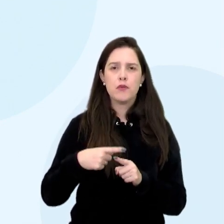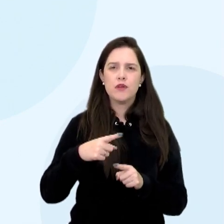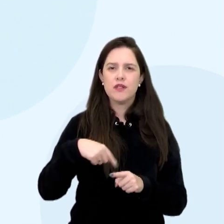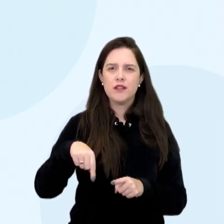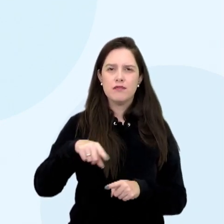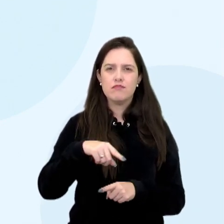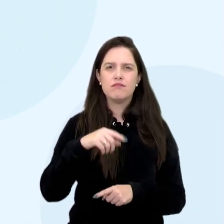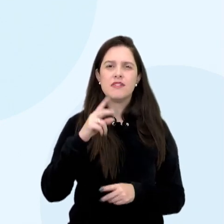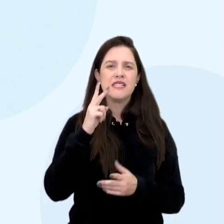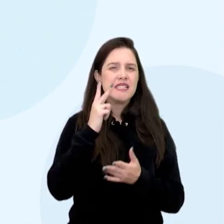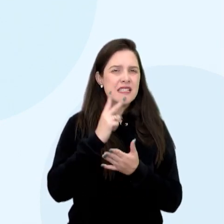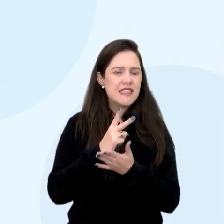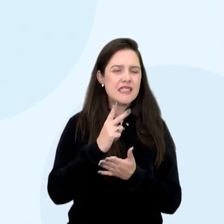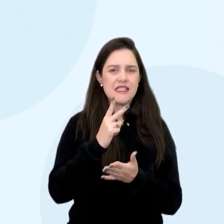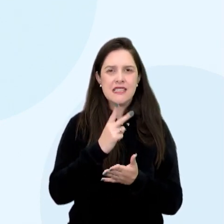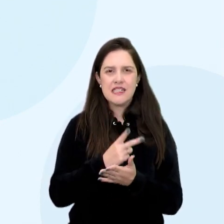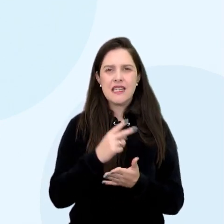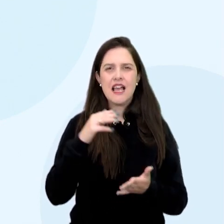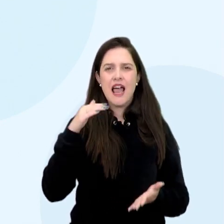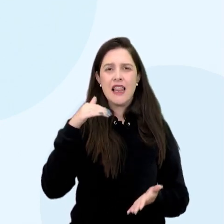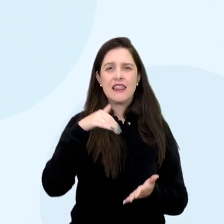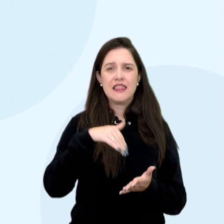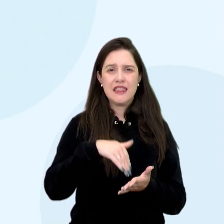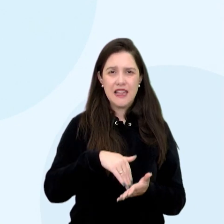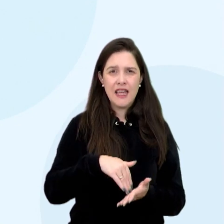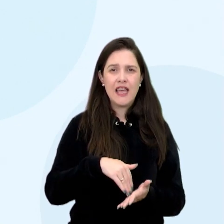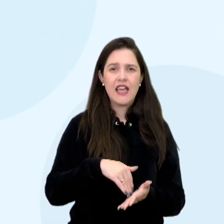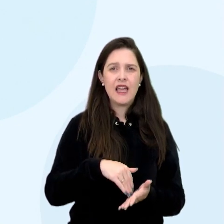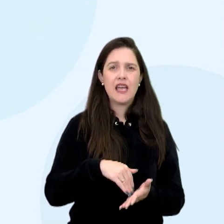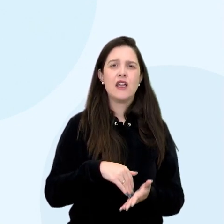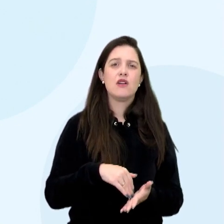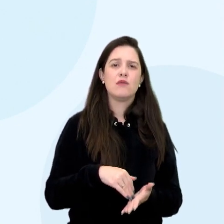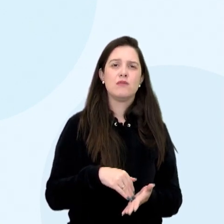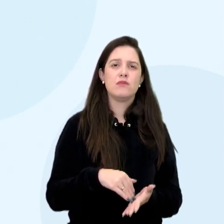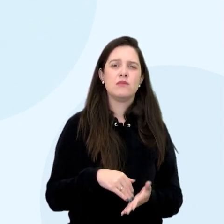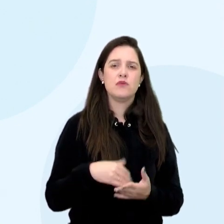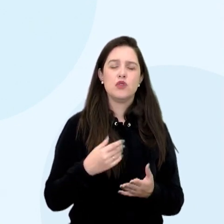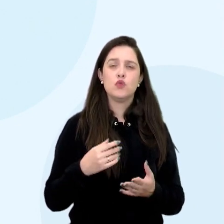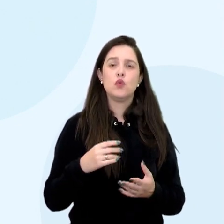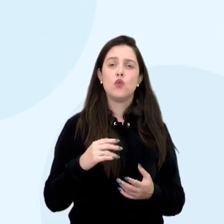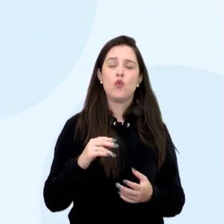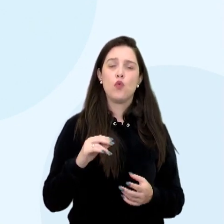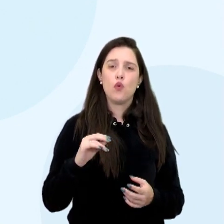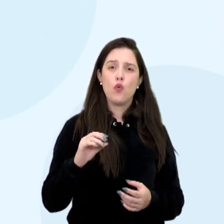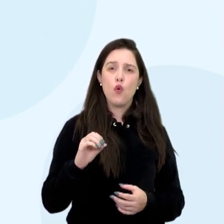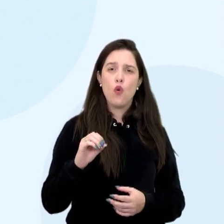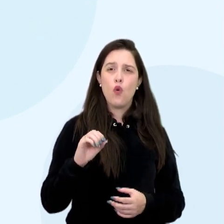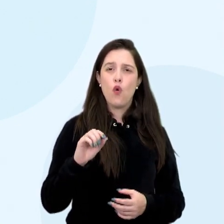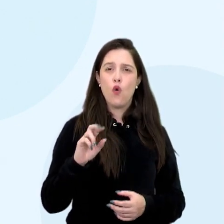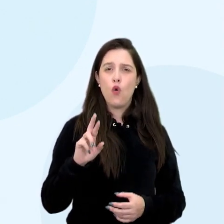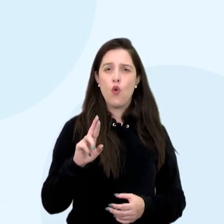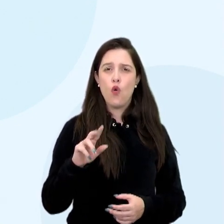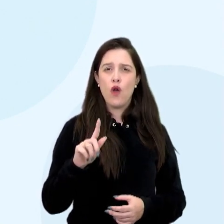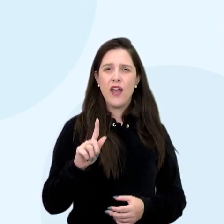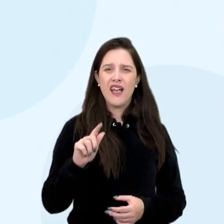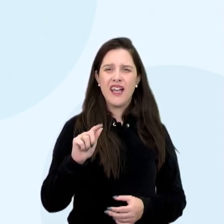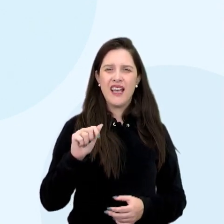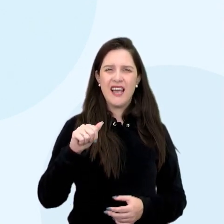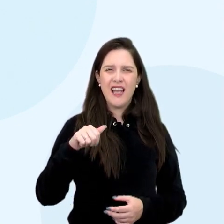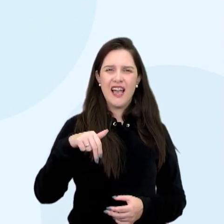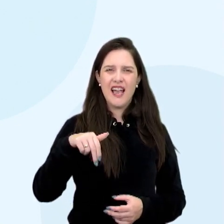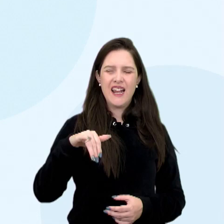estão sempre em formação, até por causa do tectonismo e do vulcanismo, né? Isso acontece aí principalmente aí na